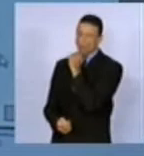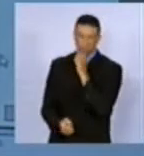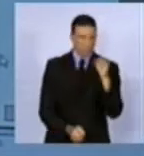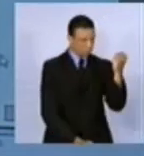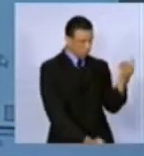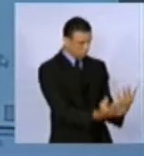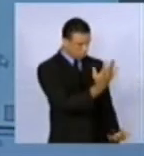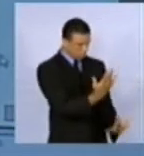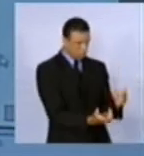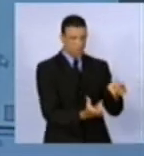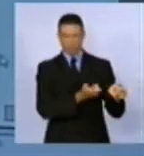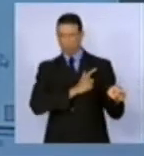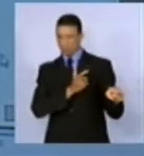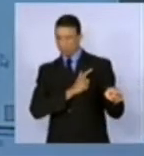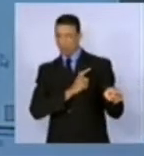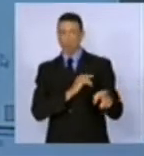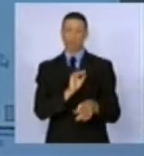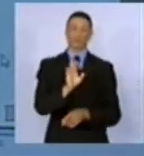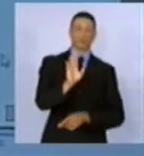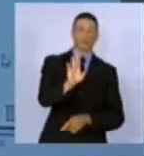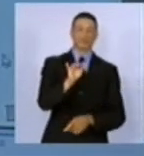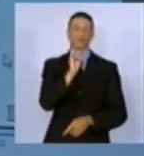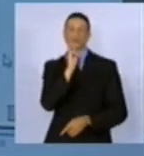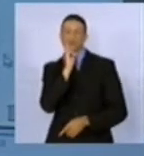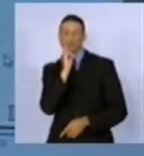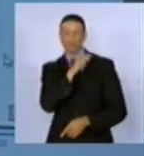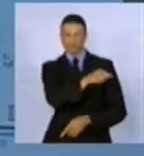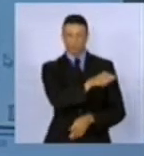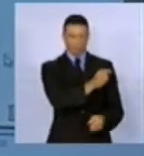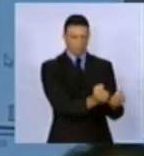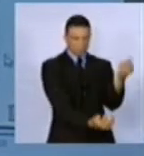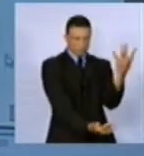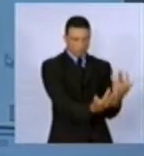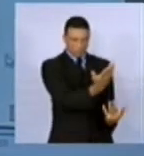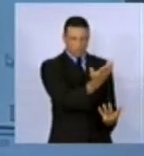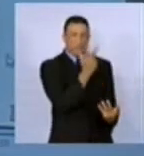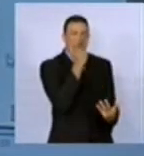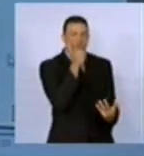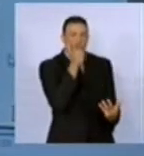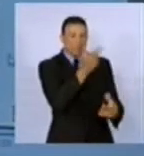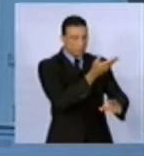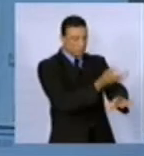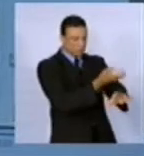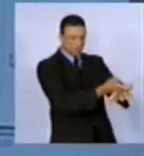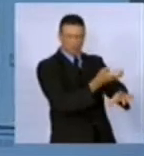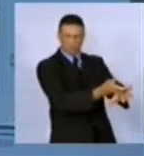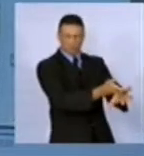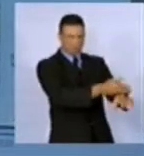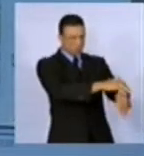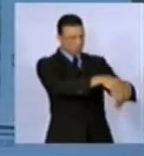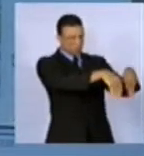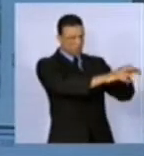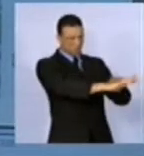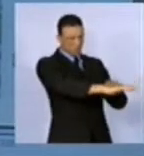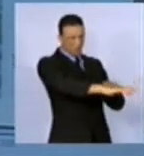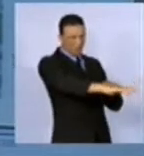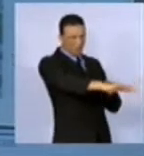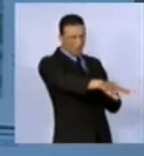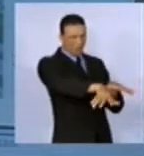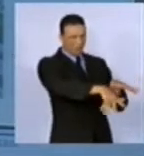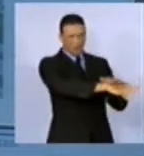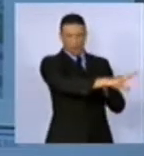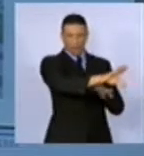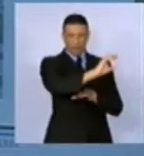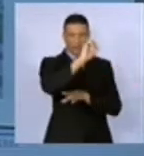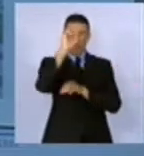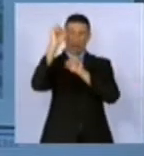quando ela é não é queimada fica no no solo praticante um tapete de palha que reflete muita gente aparece